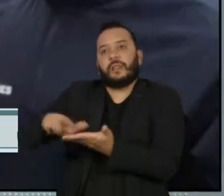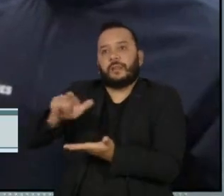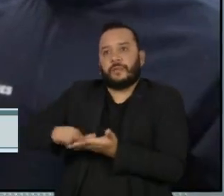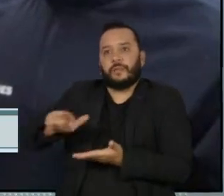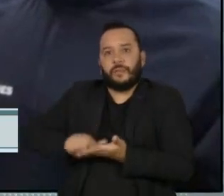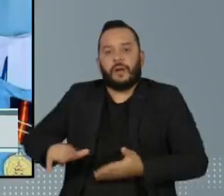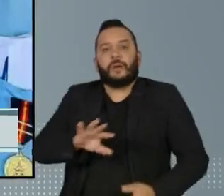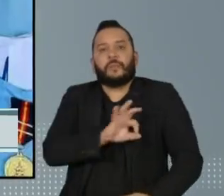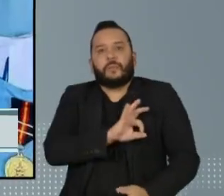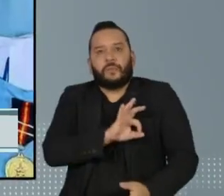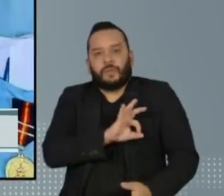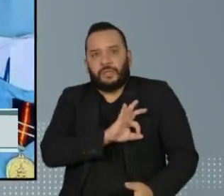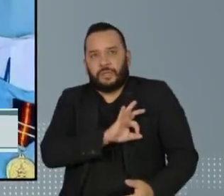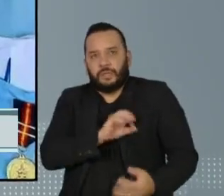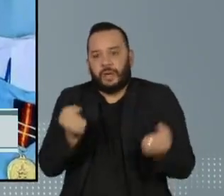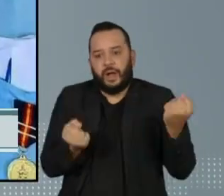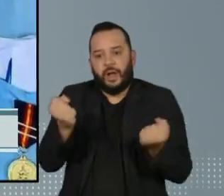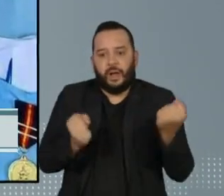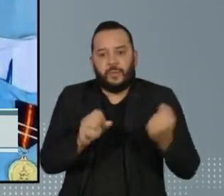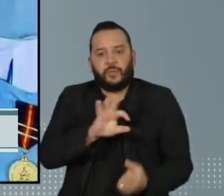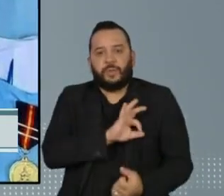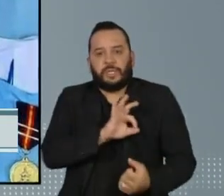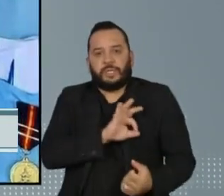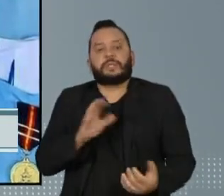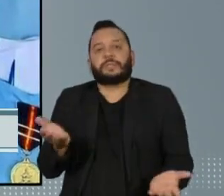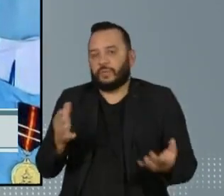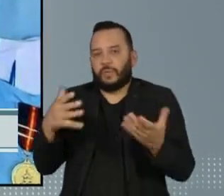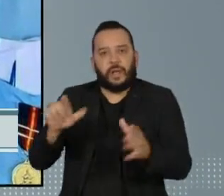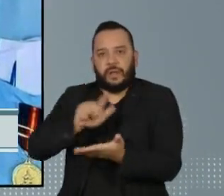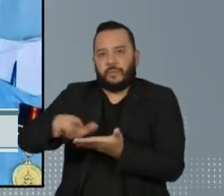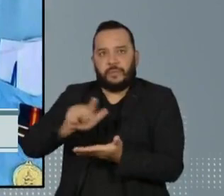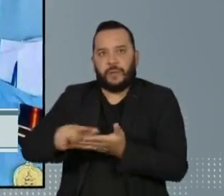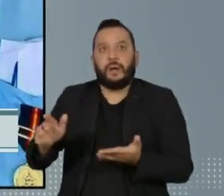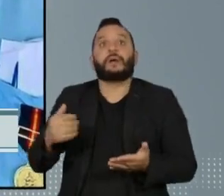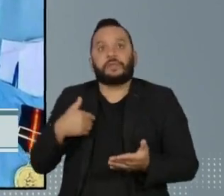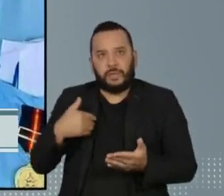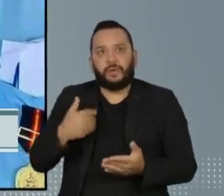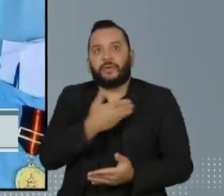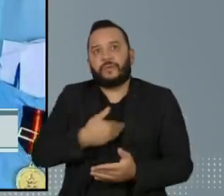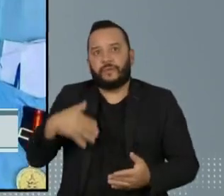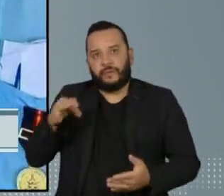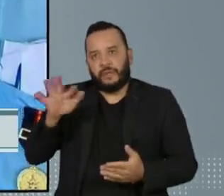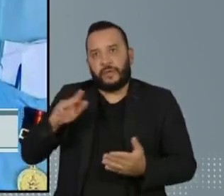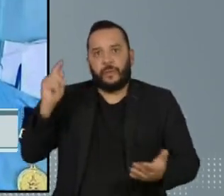PRF o caso aconteceu em 2000 e a união foi condenada a pagar a 50 mil reais a vítima